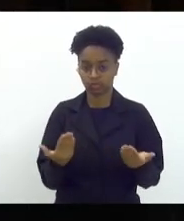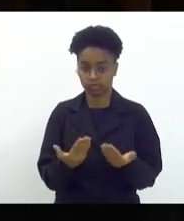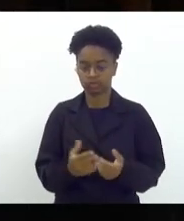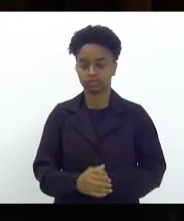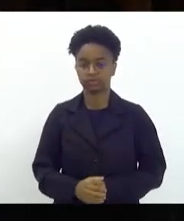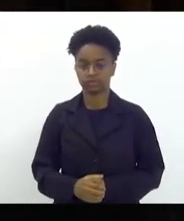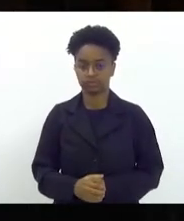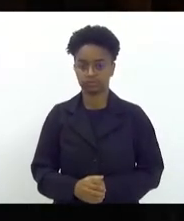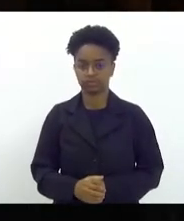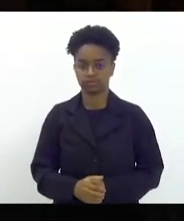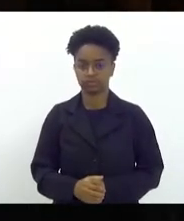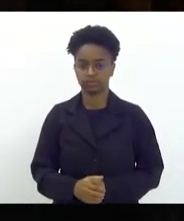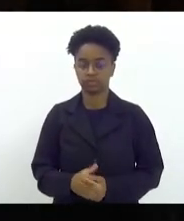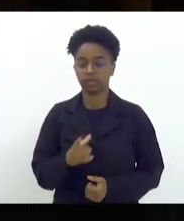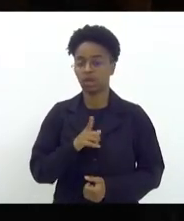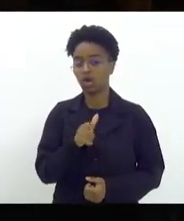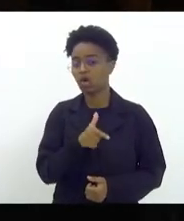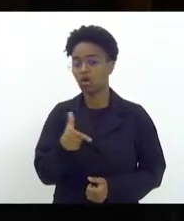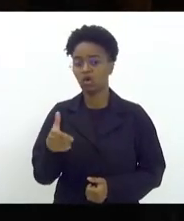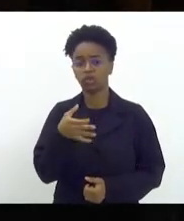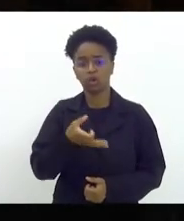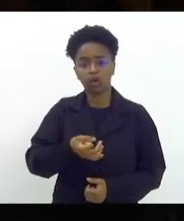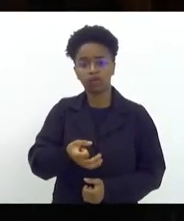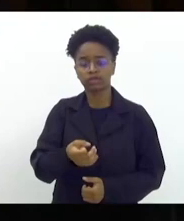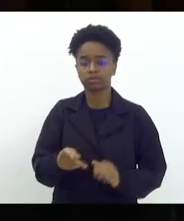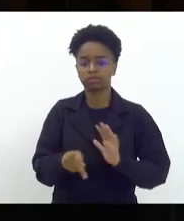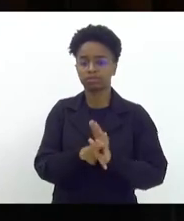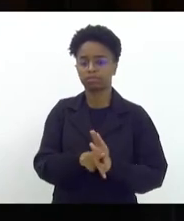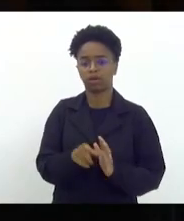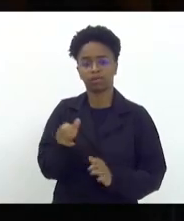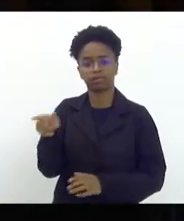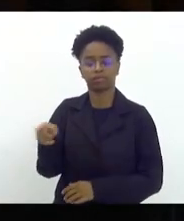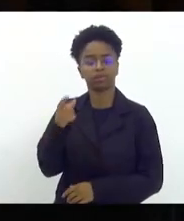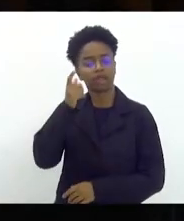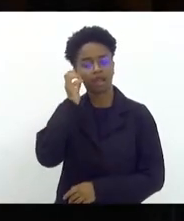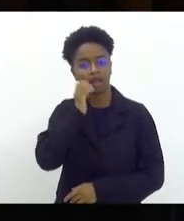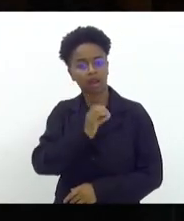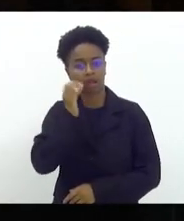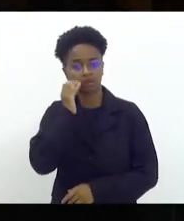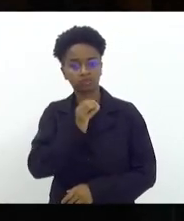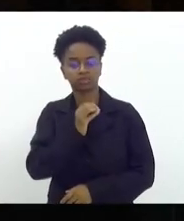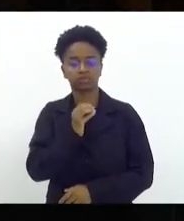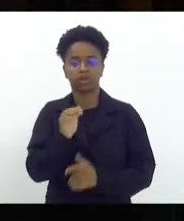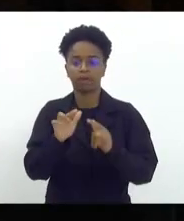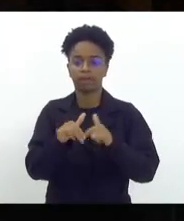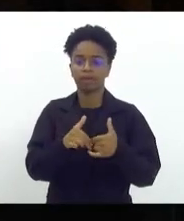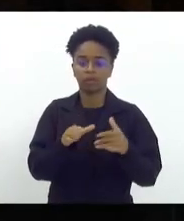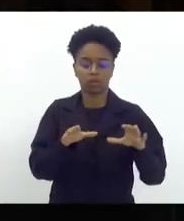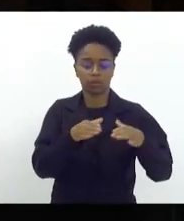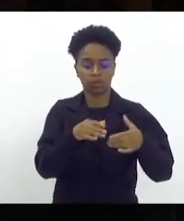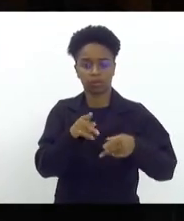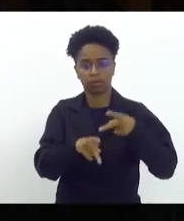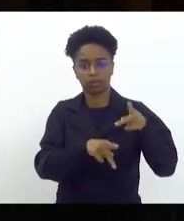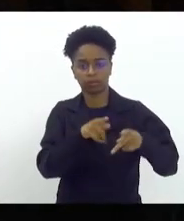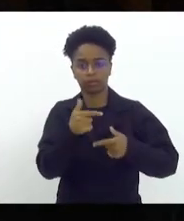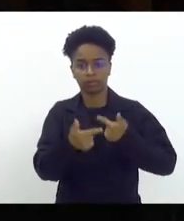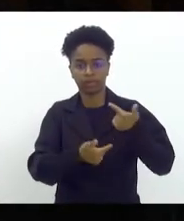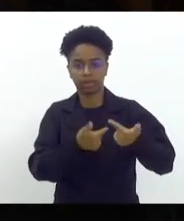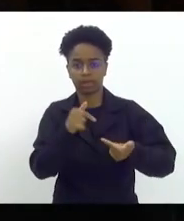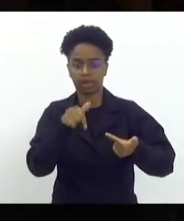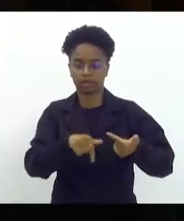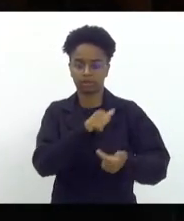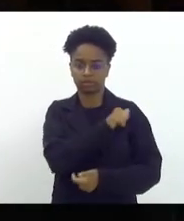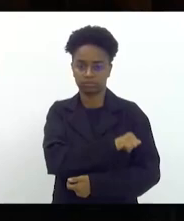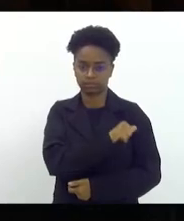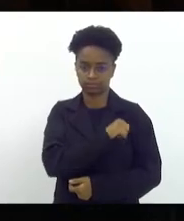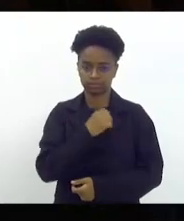de hoje é de outra covardia do governo Cláudio Castro com um conjunto da população e dos trabalhadores do Estado do